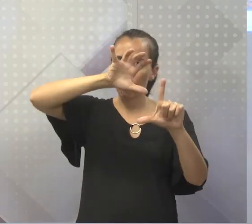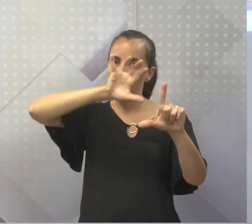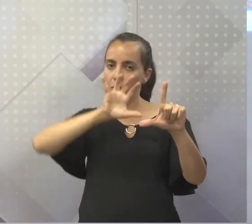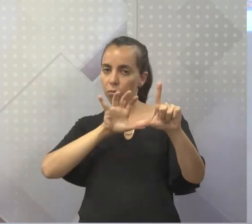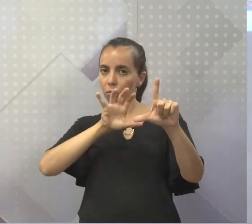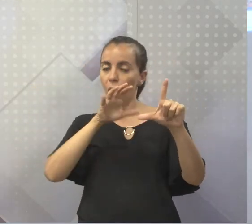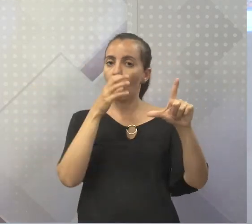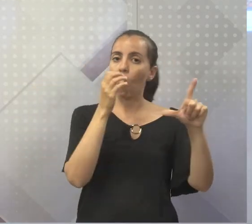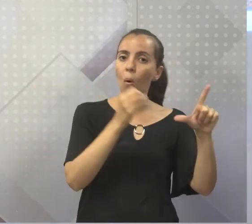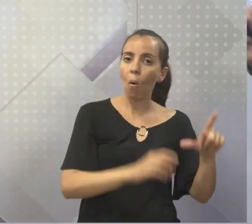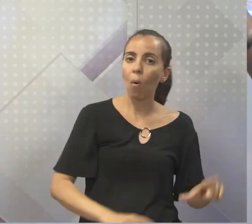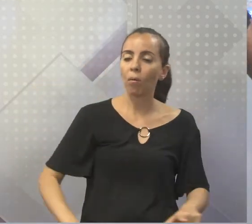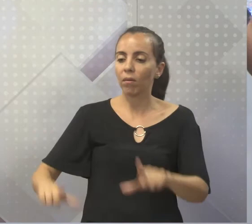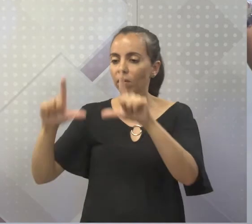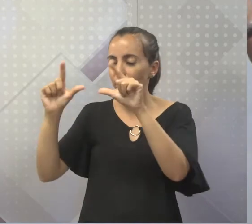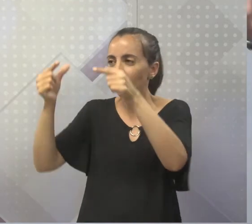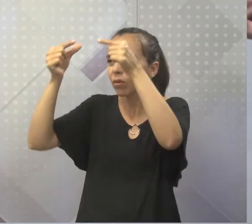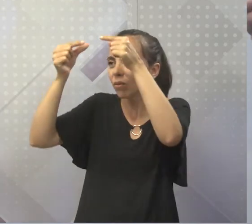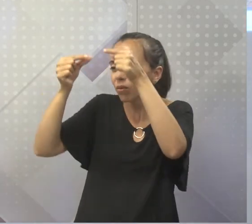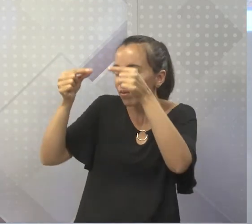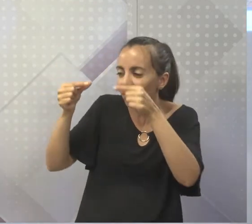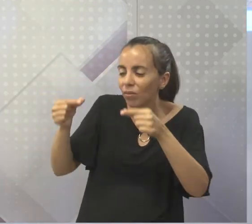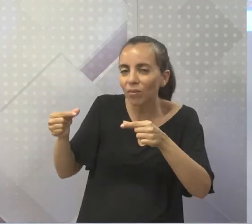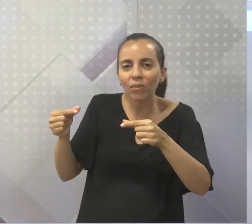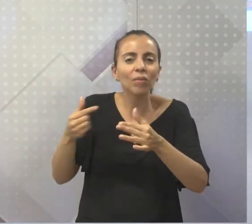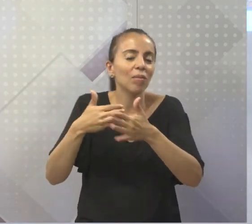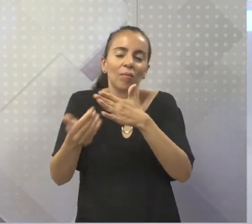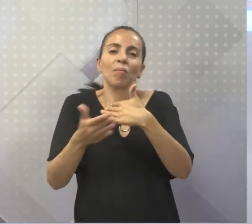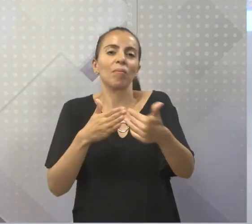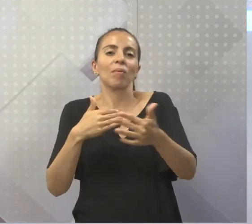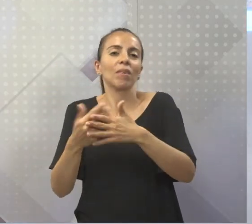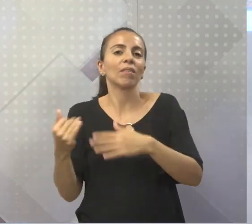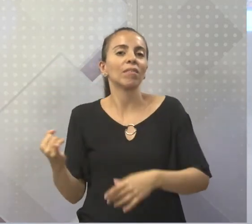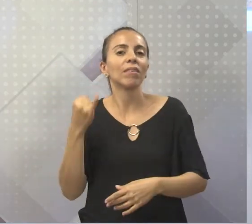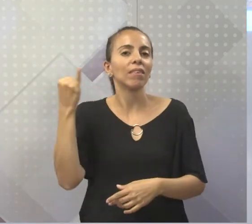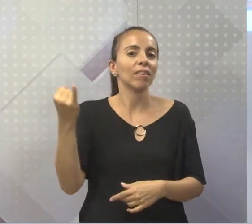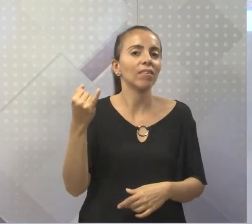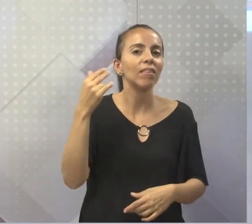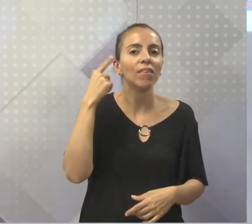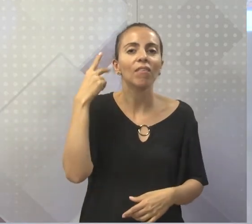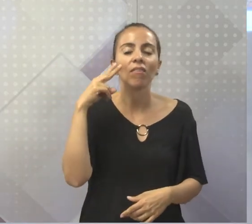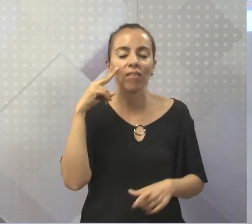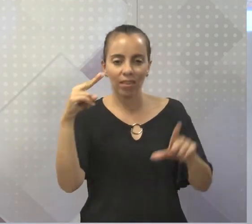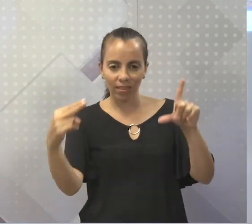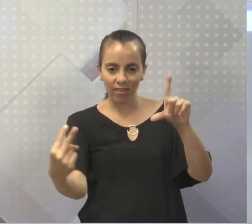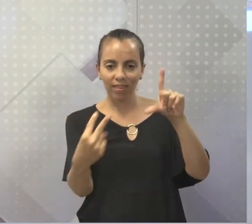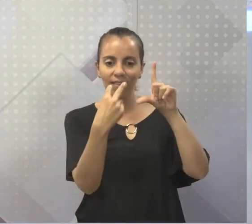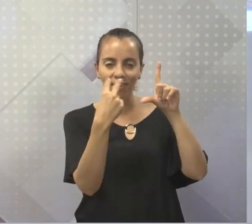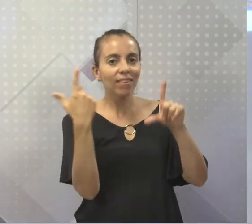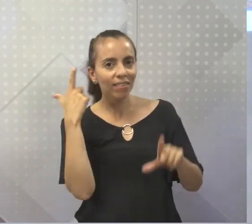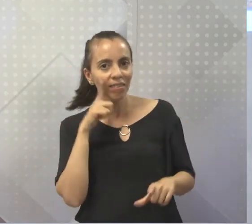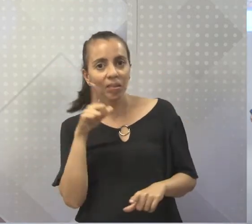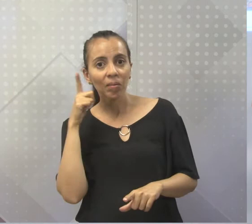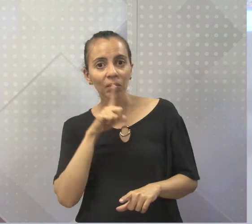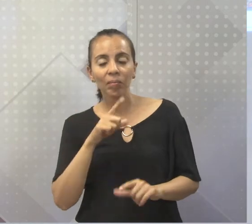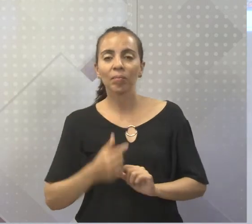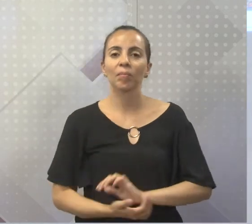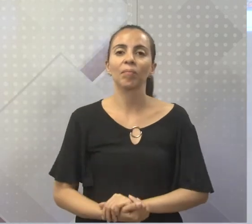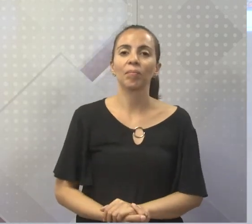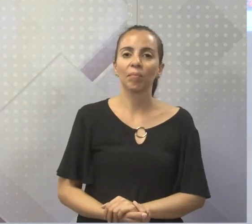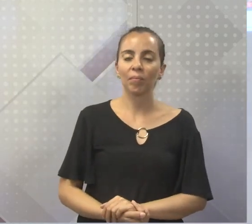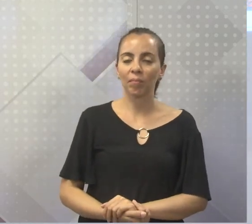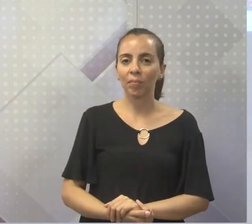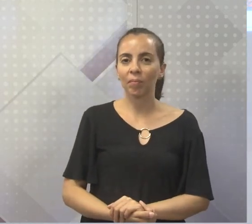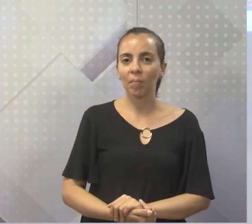minha presença aí eu tô aí ai Tá tranquilo né E aí você acha esteticamente o algo que vamos falar sobre